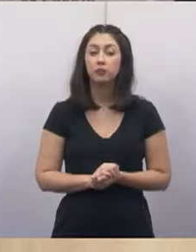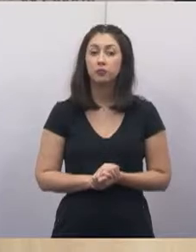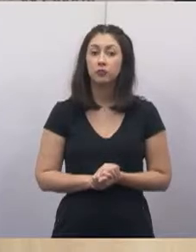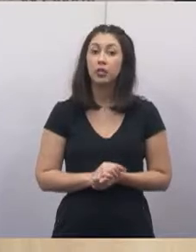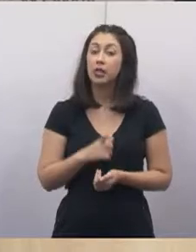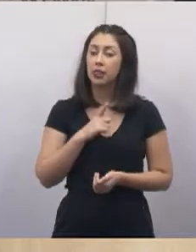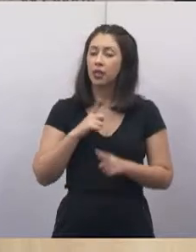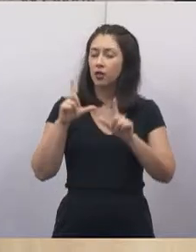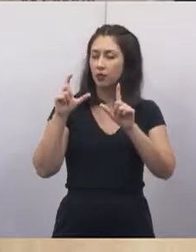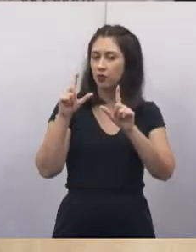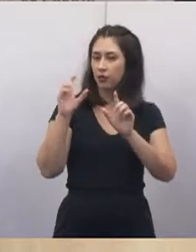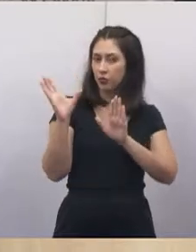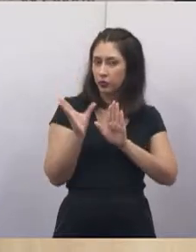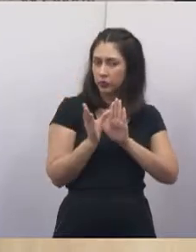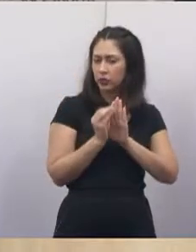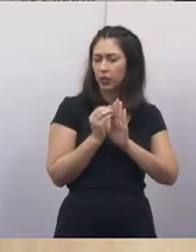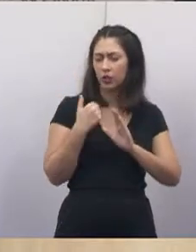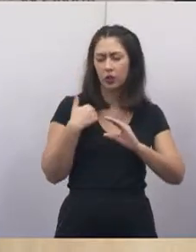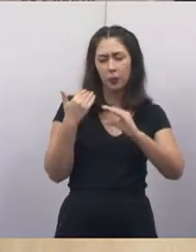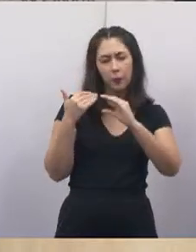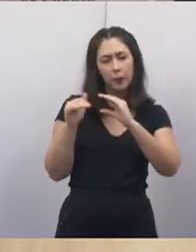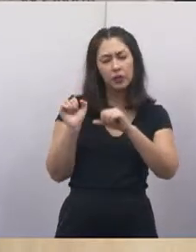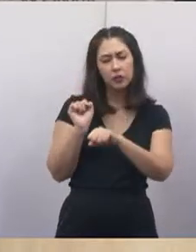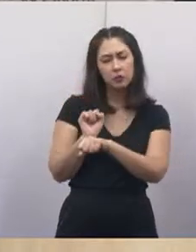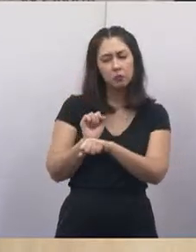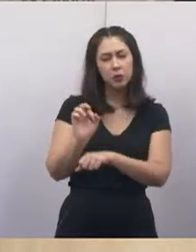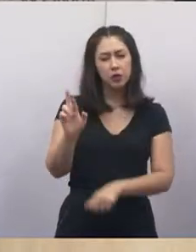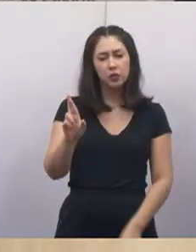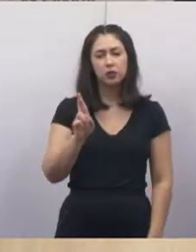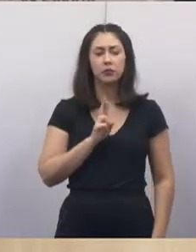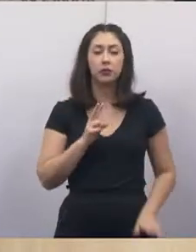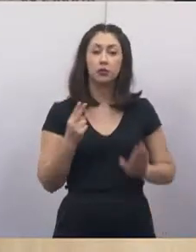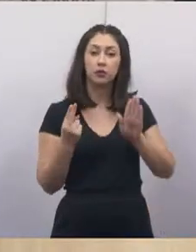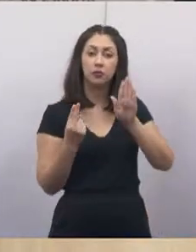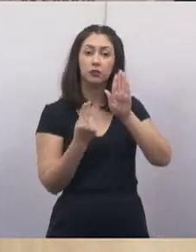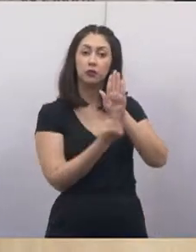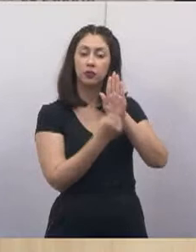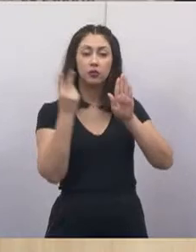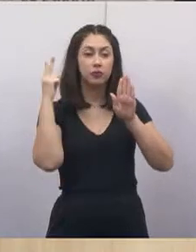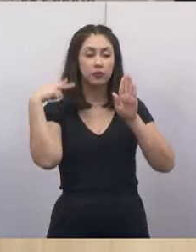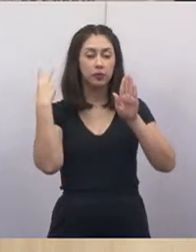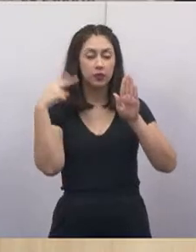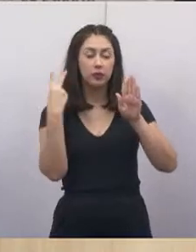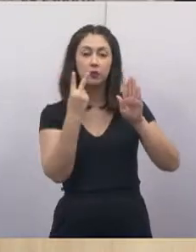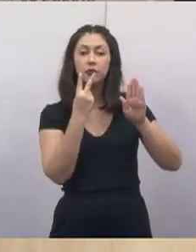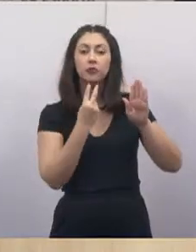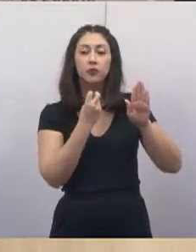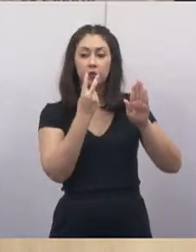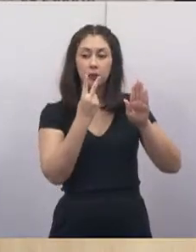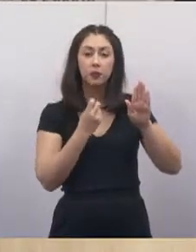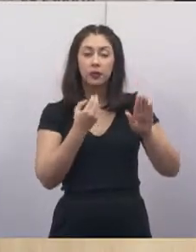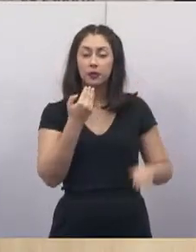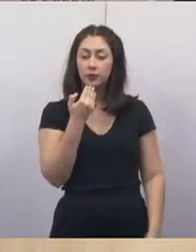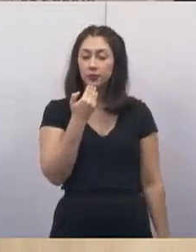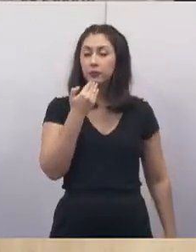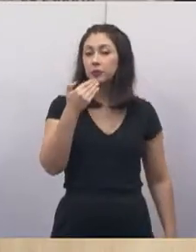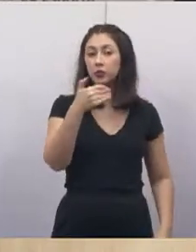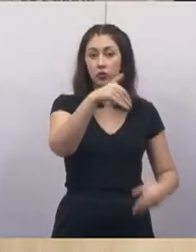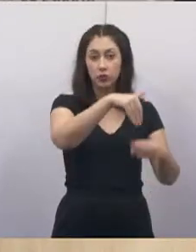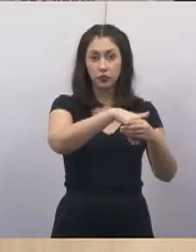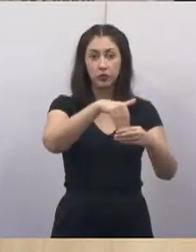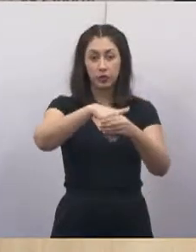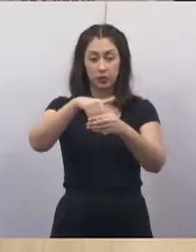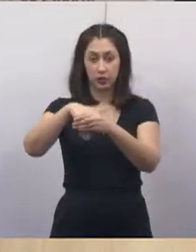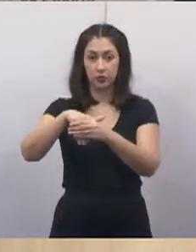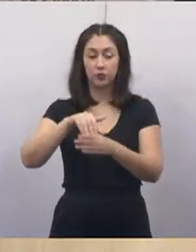Encaminho fotos e aguardo de manifestações. Autoria, vereador Valmir do Parque Minha Lua. Foi pedido